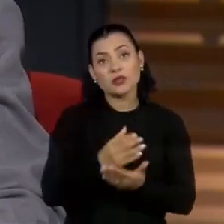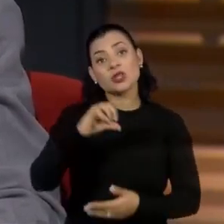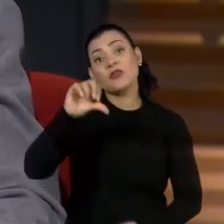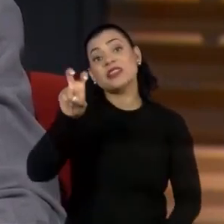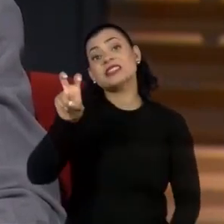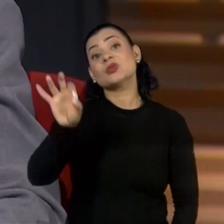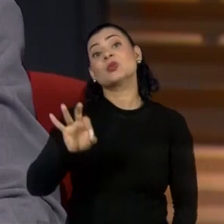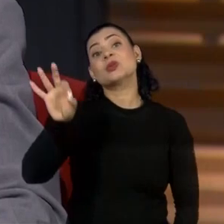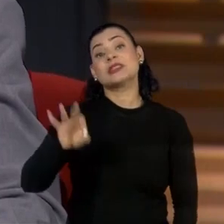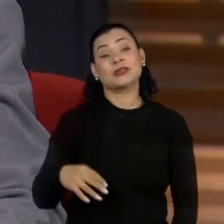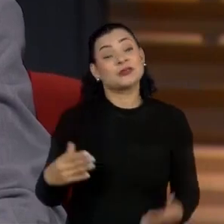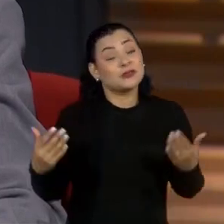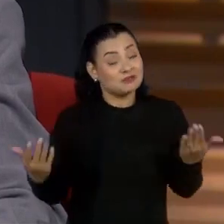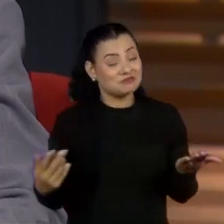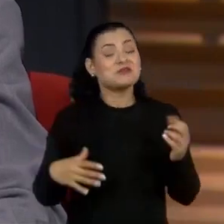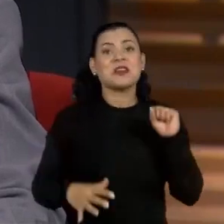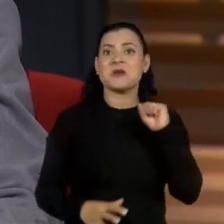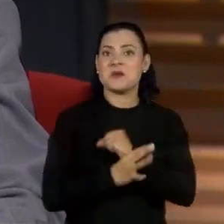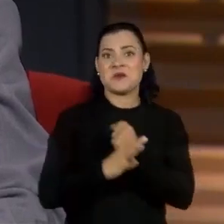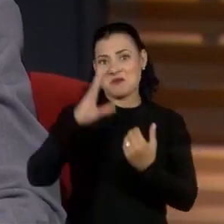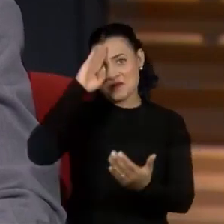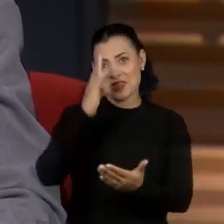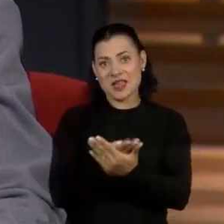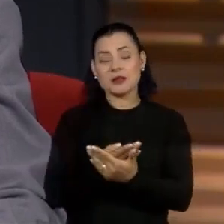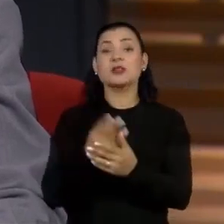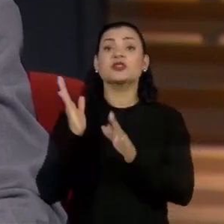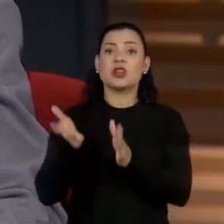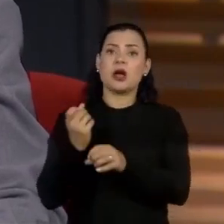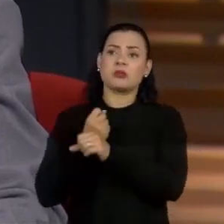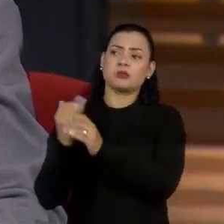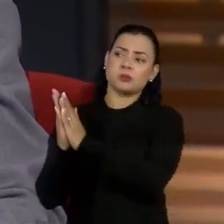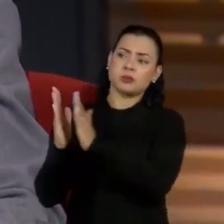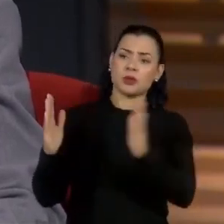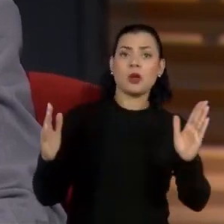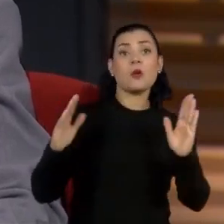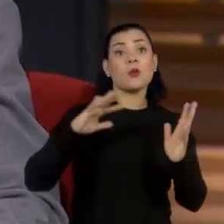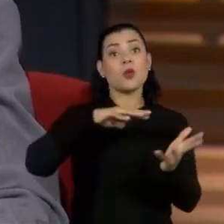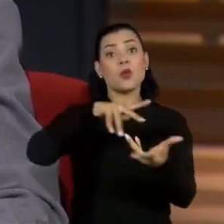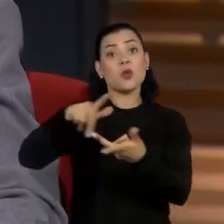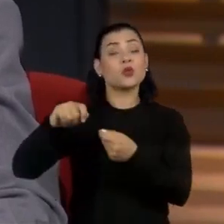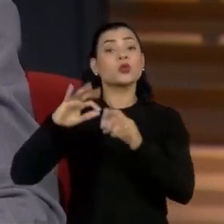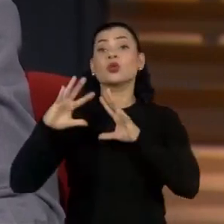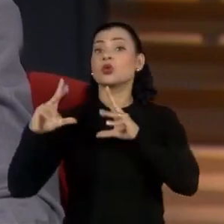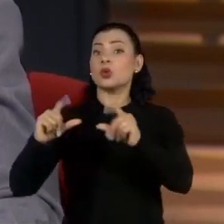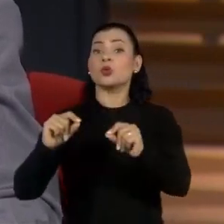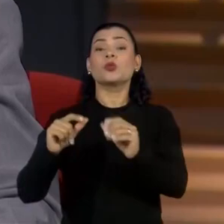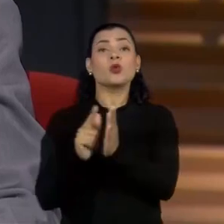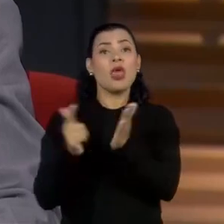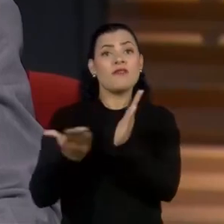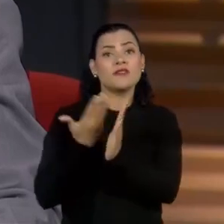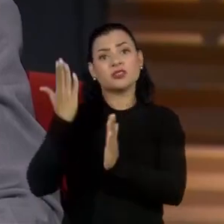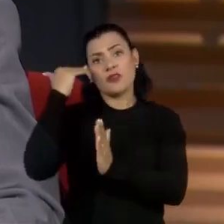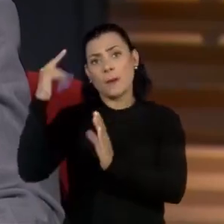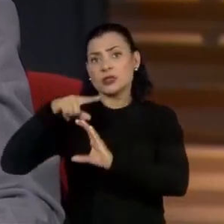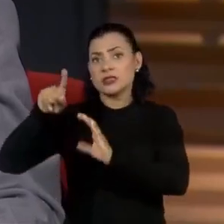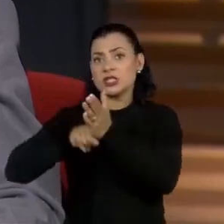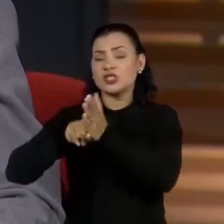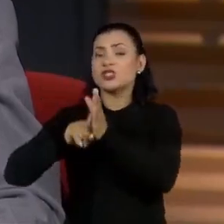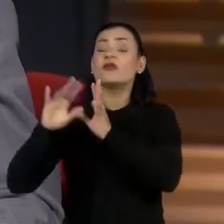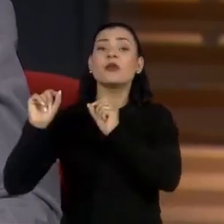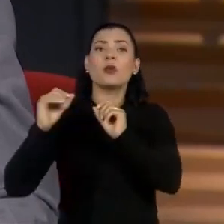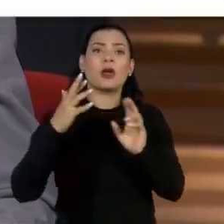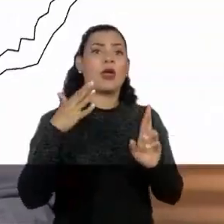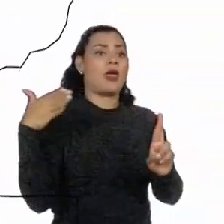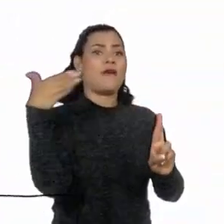maiores precisões do mundo inclusive essa série histórica do mundo é respeitada até a própria revista Nature deu exemplo como